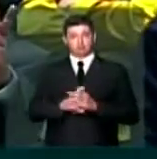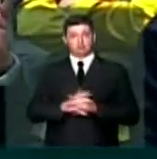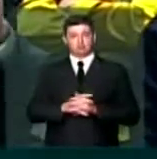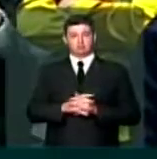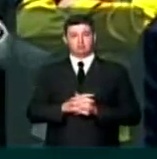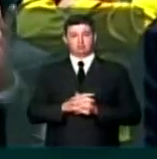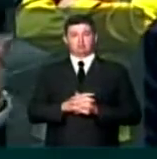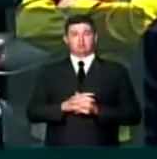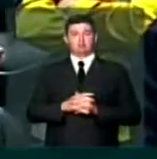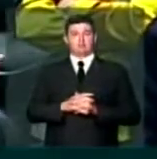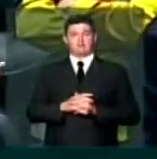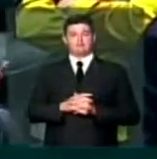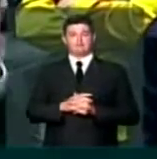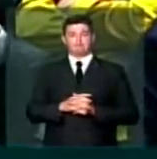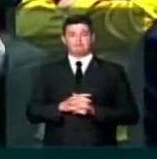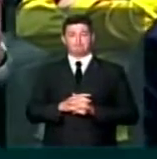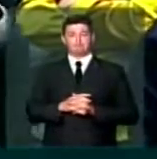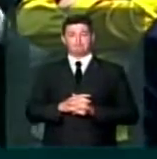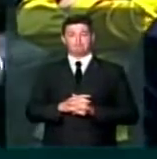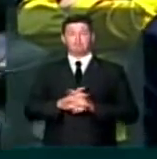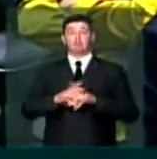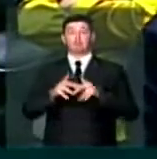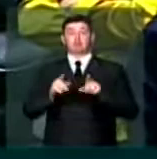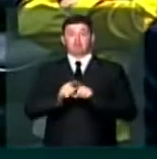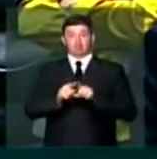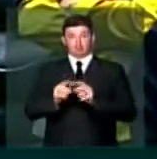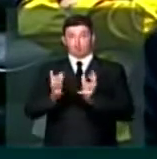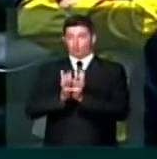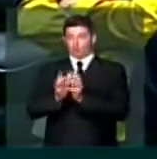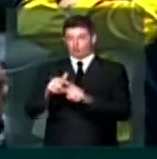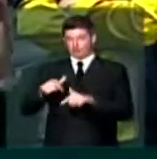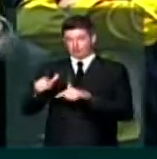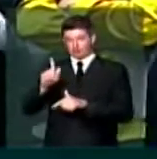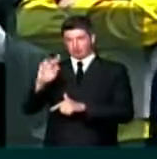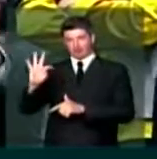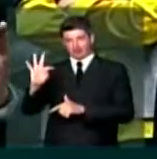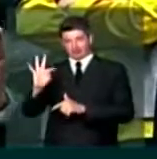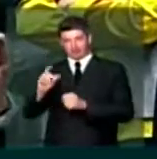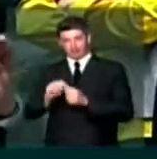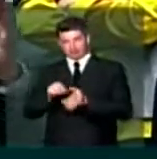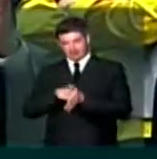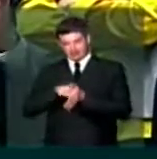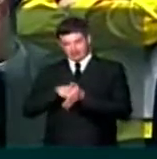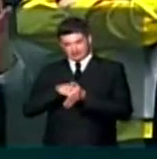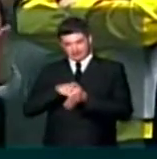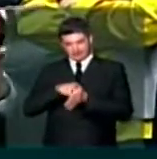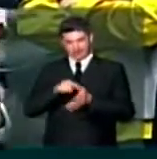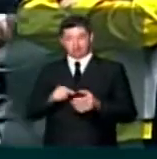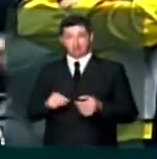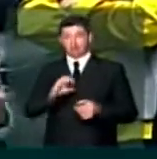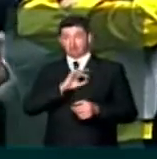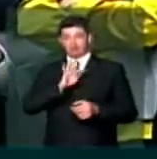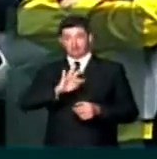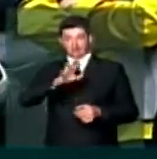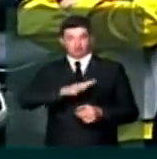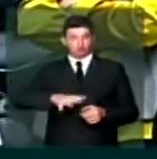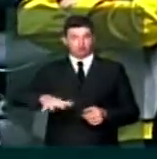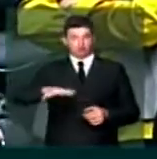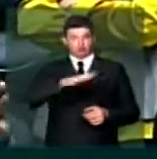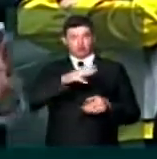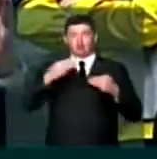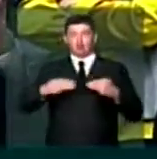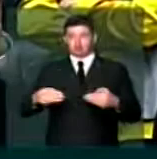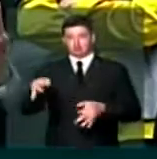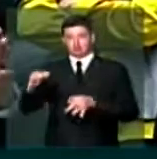projeto. E existe um grupo de trabalho formado que envolve a Polícia Federal como um todo, o Ministério